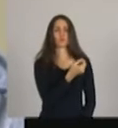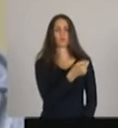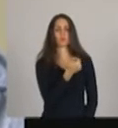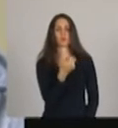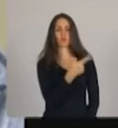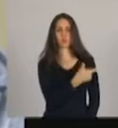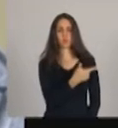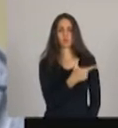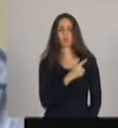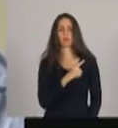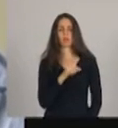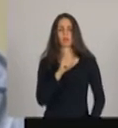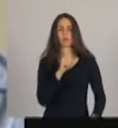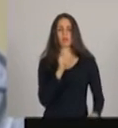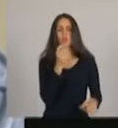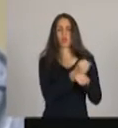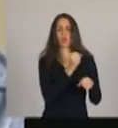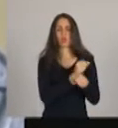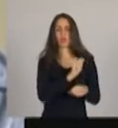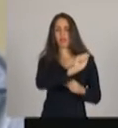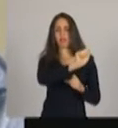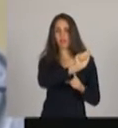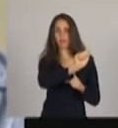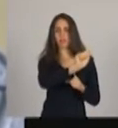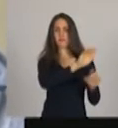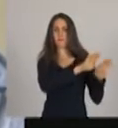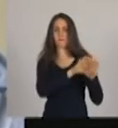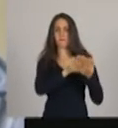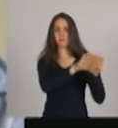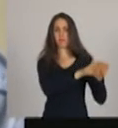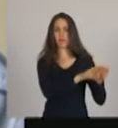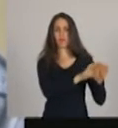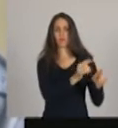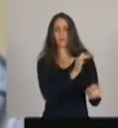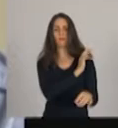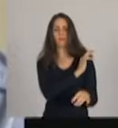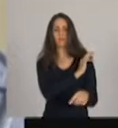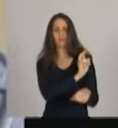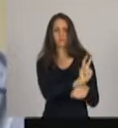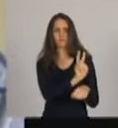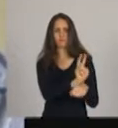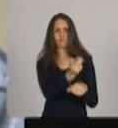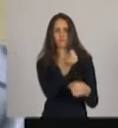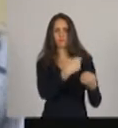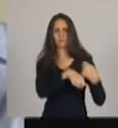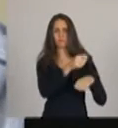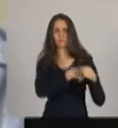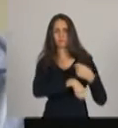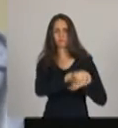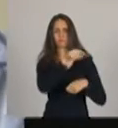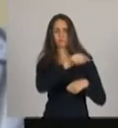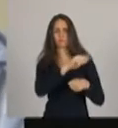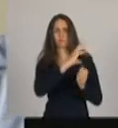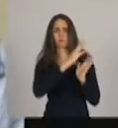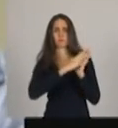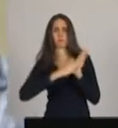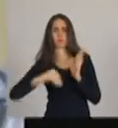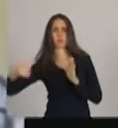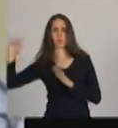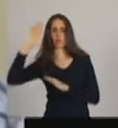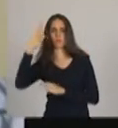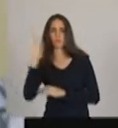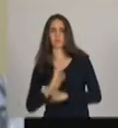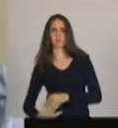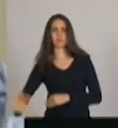com nota A, padrão ali, fiscal, exemplo para o nosso país,